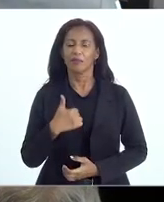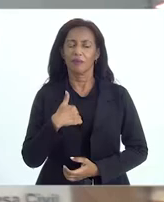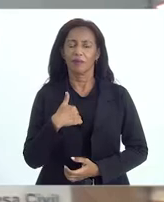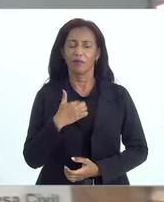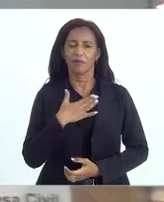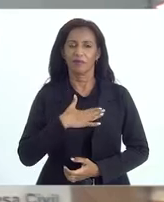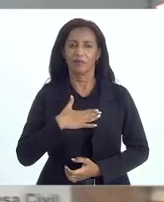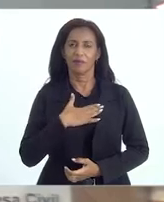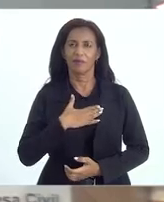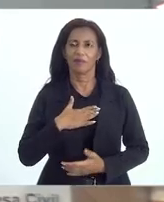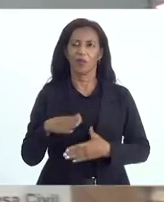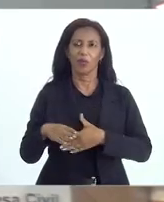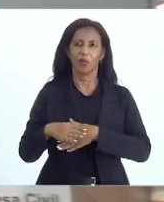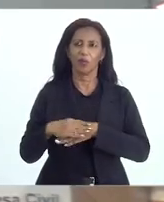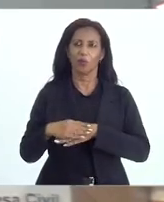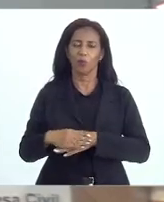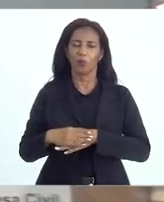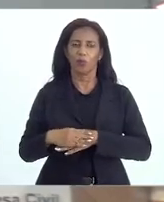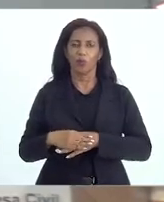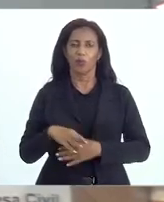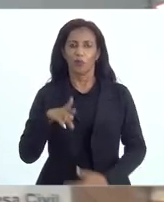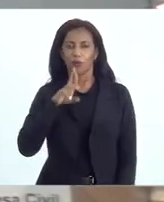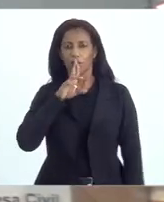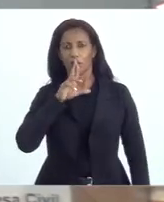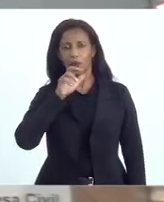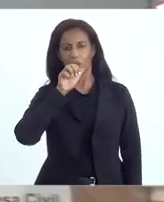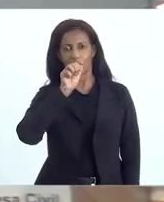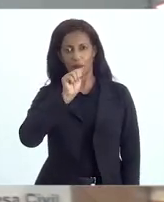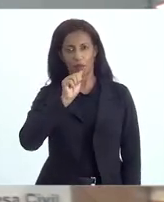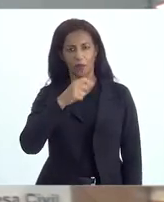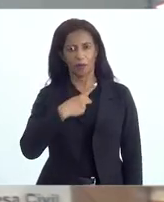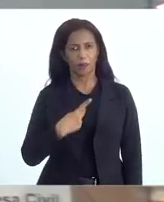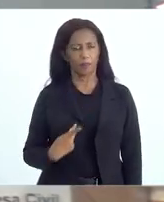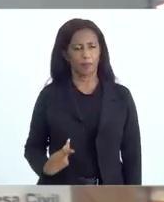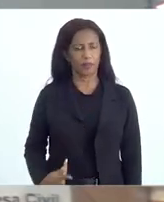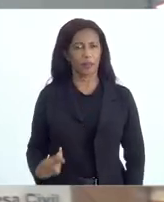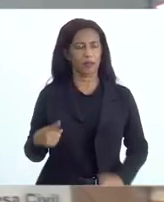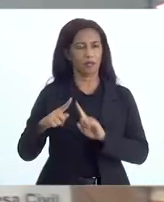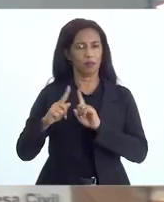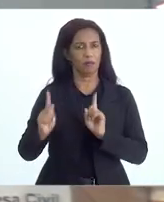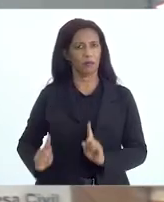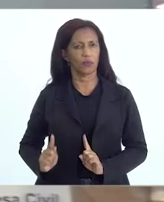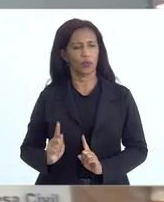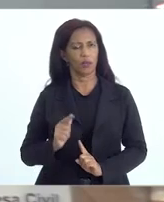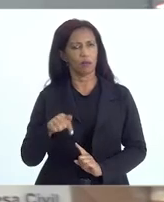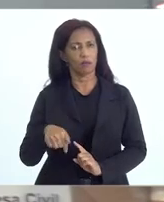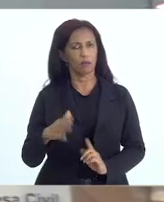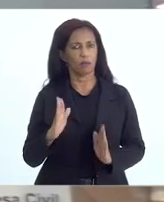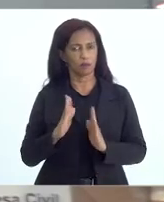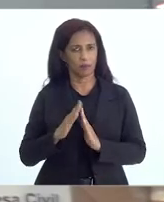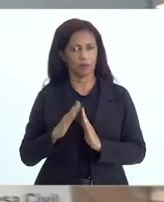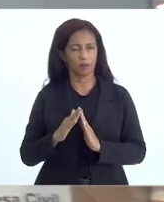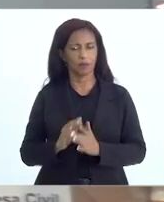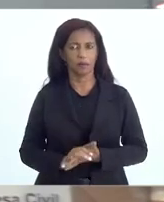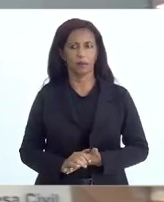cumprimentar o deputado Rodrigo Amorim presidente da Comissão servidores públicos dessa casa deputada enfermeira